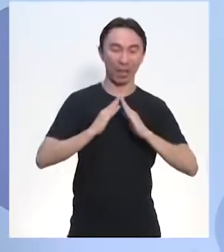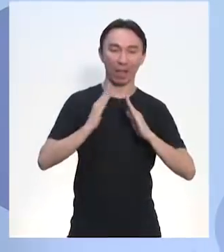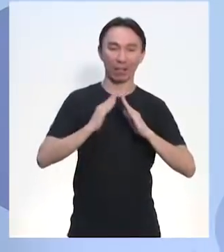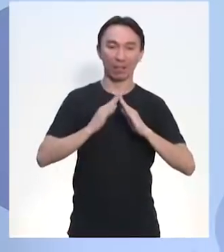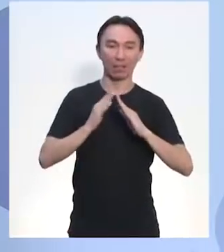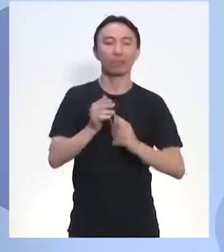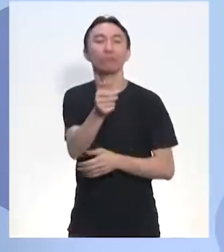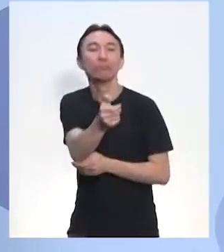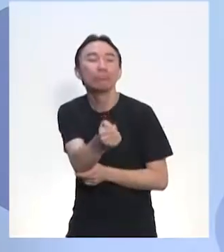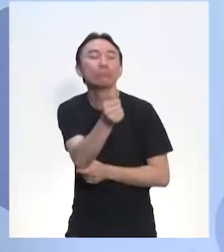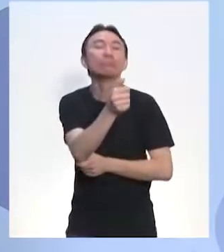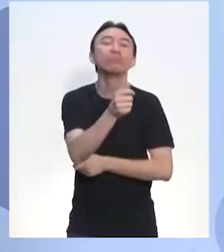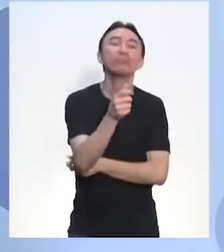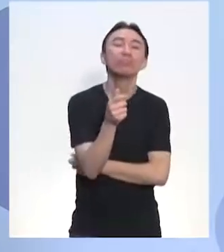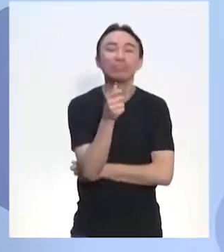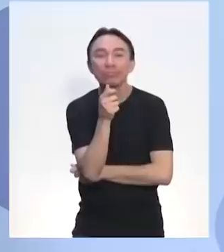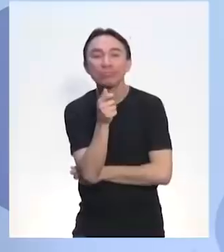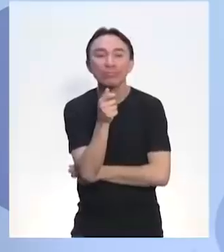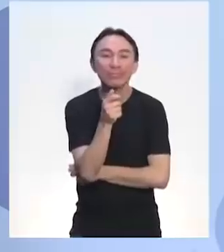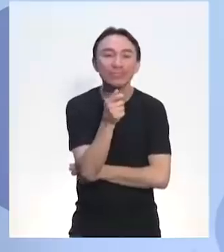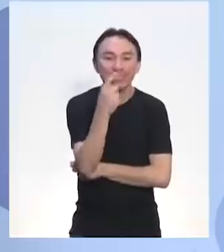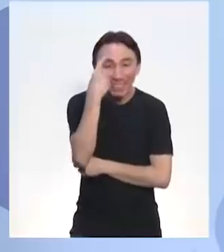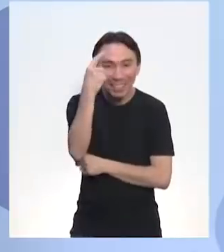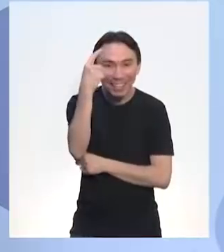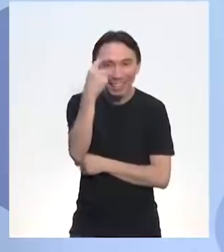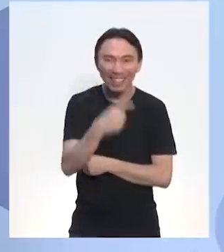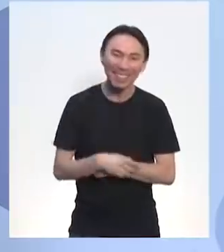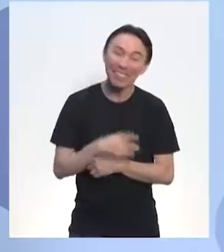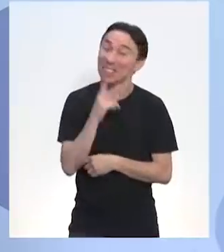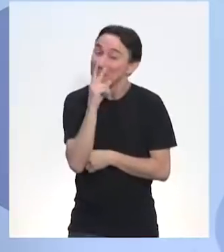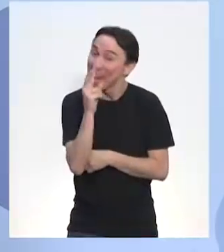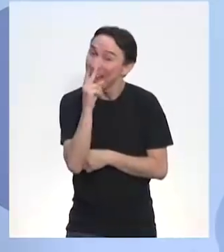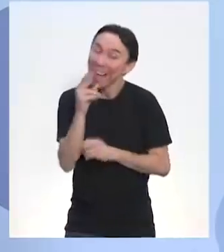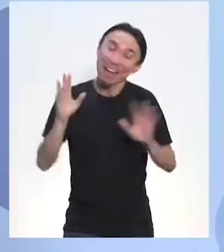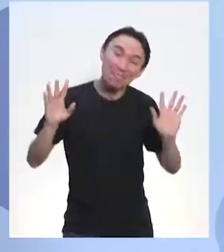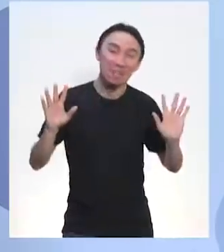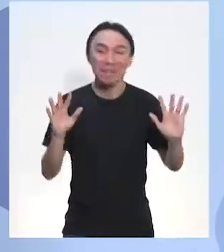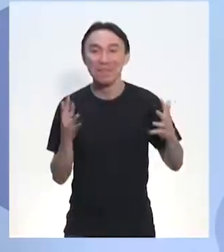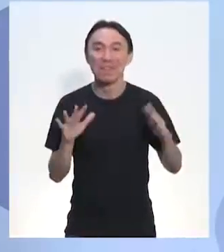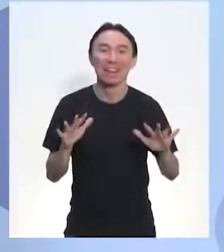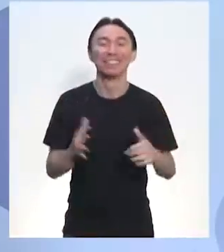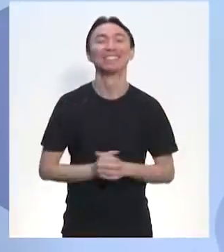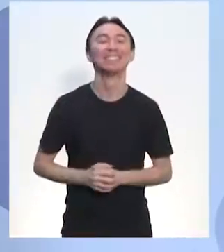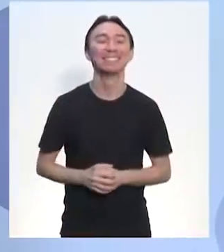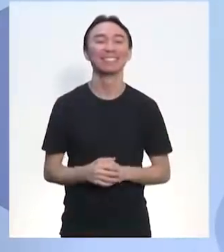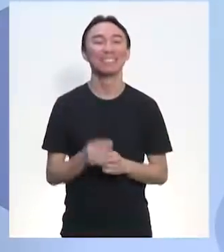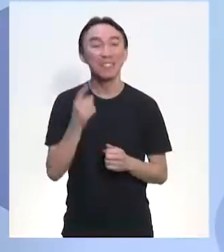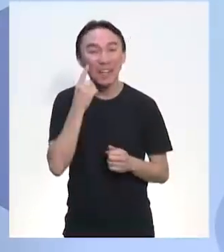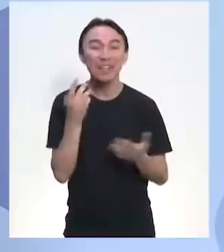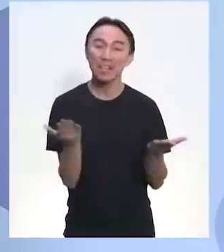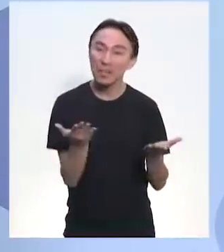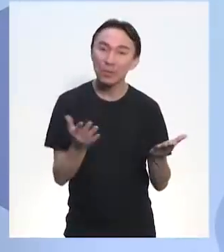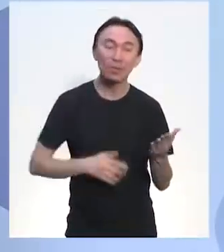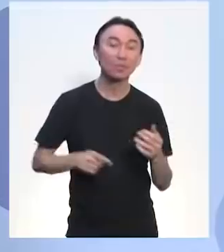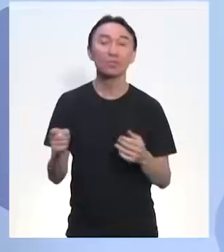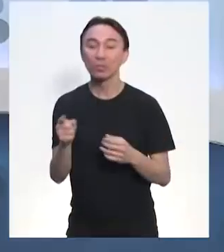Pois é, na sala de casa. Só que trabalhando na sala de casa, tipo, seria isso, mas vamos pular essa parte. Mas eu vou estar